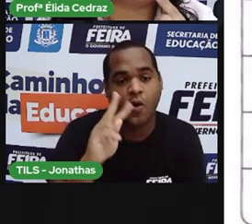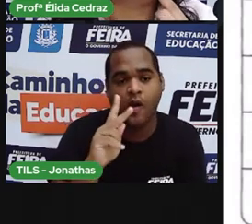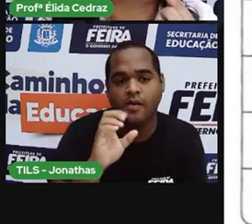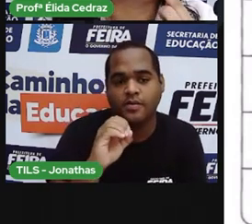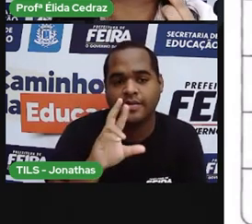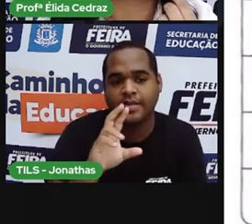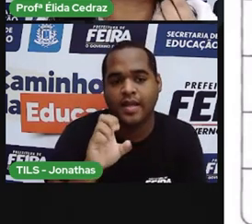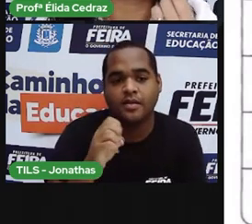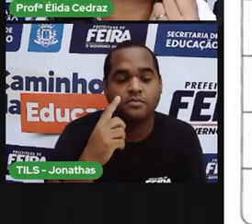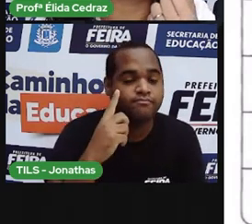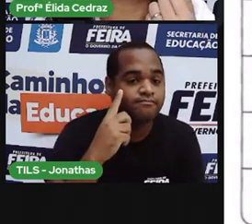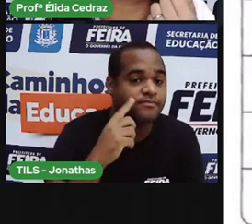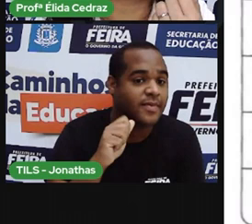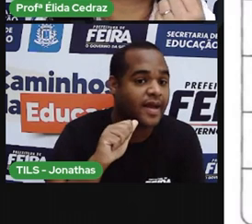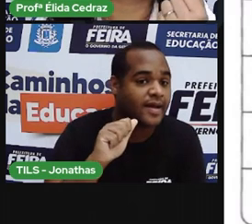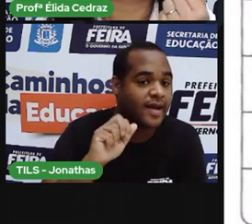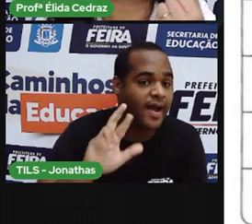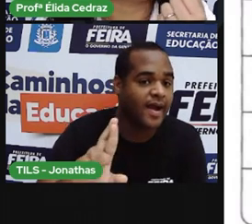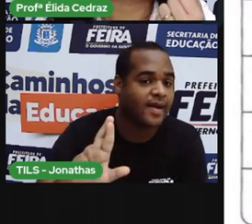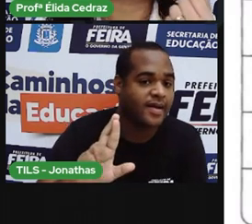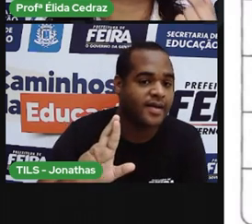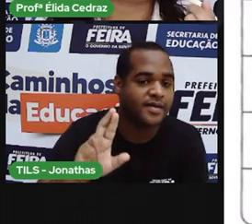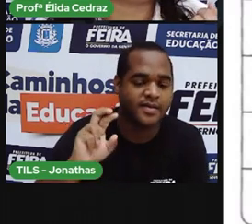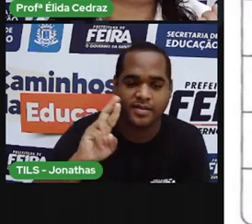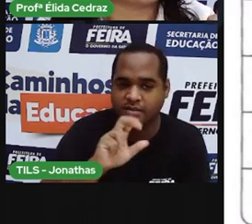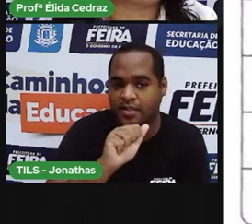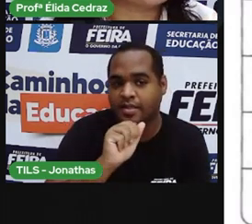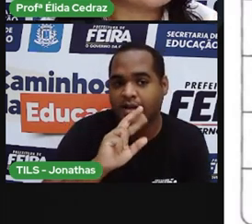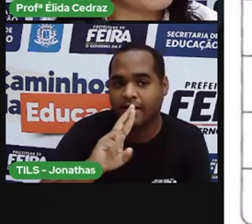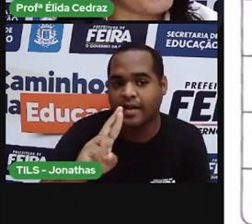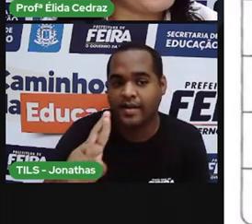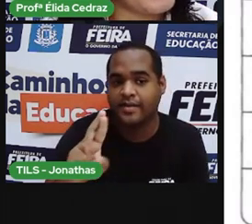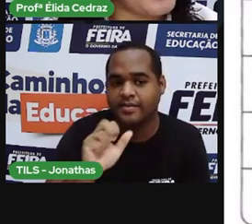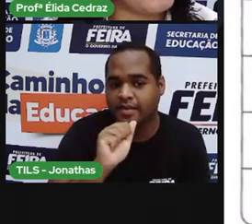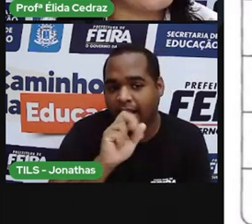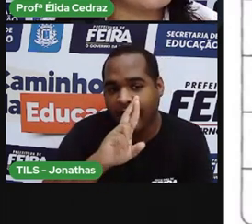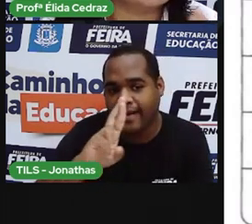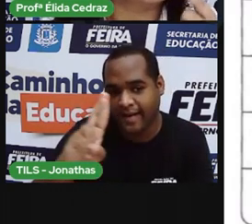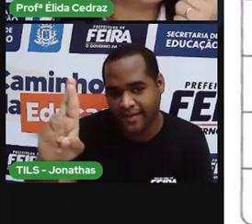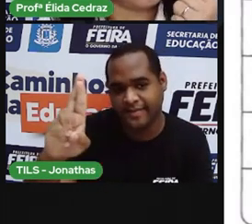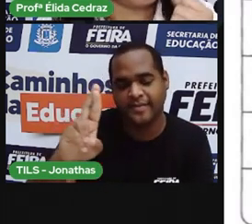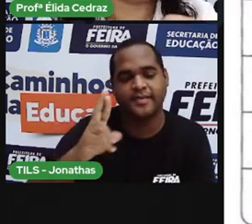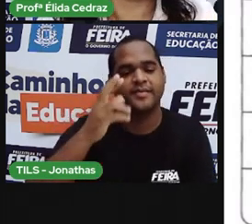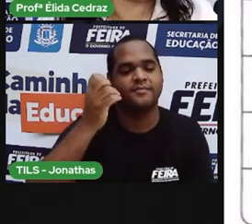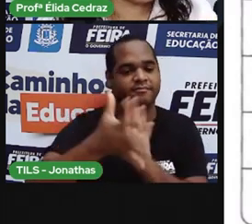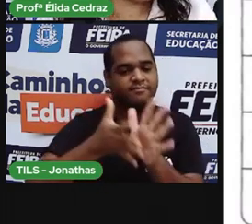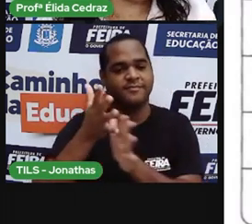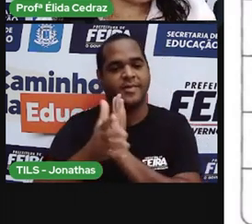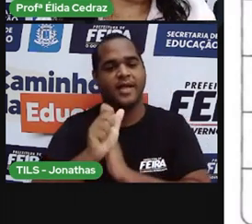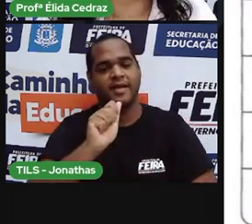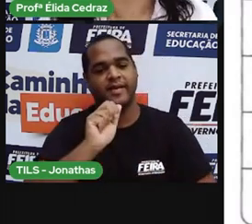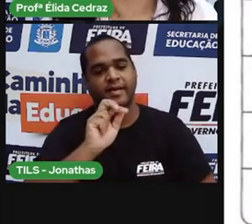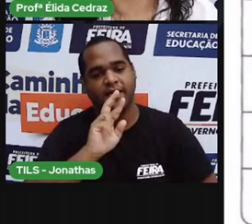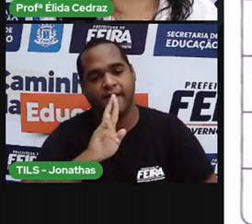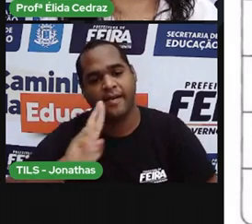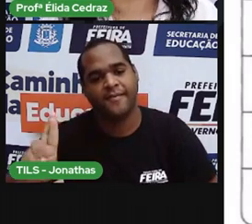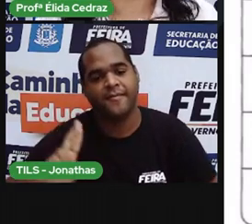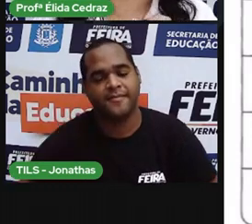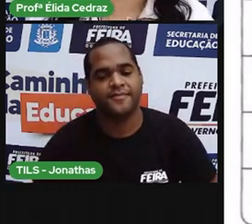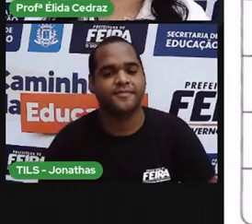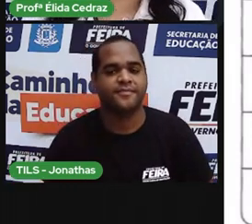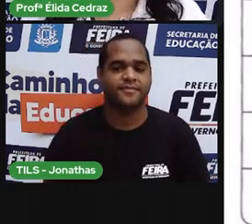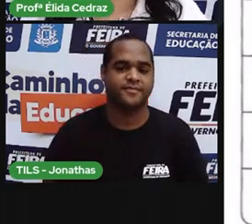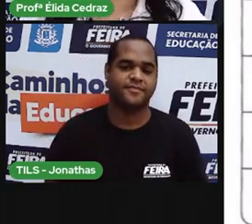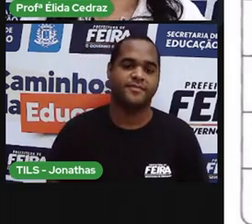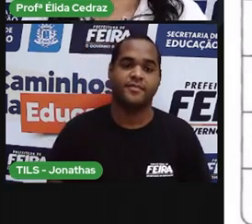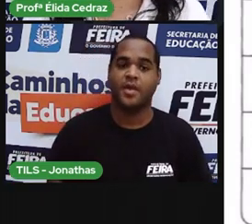Ó, faz um barulhinho lá no céu da boca. Chorar. Percebeu? Isso,